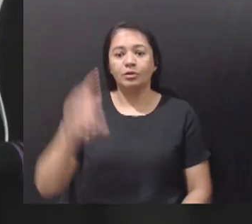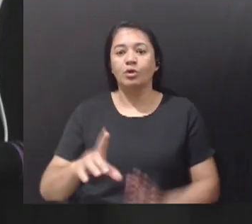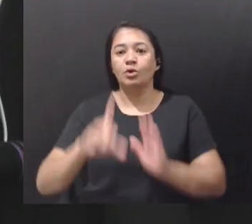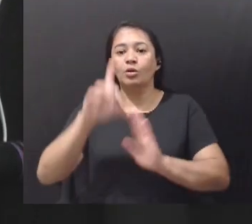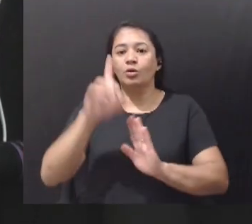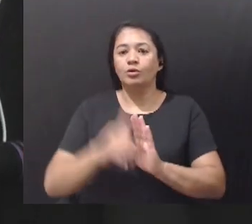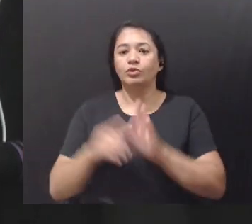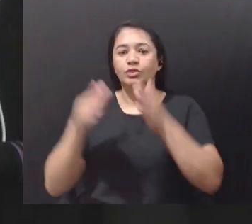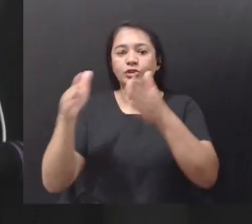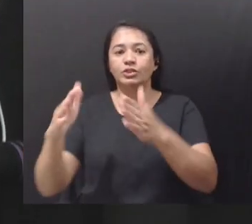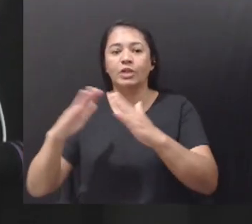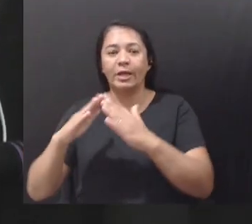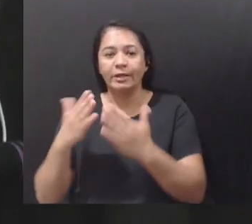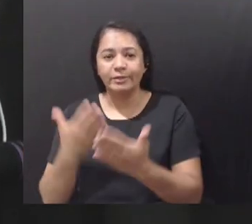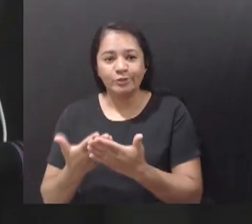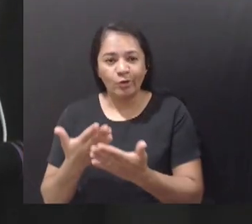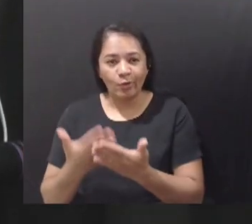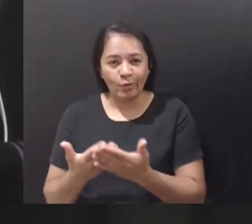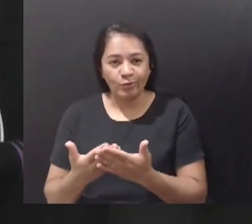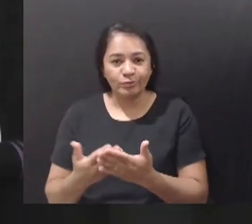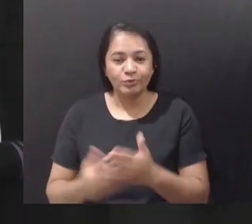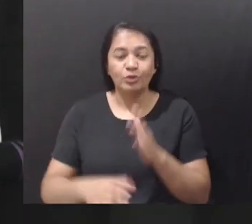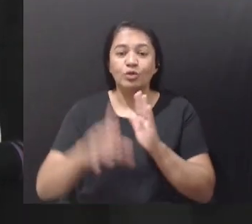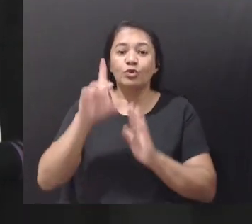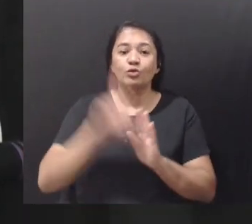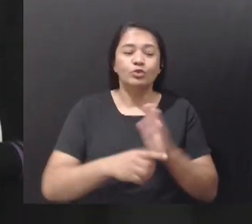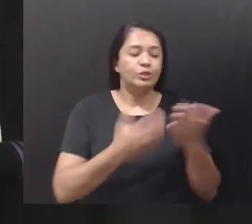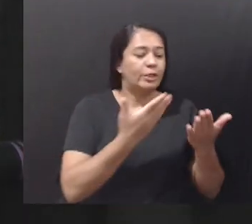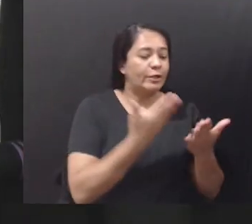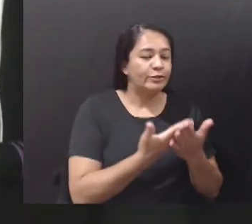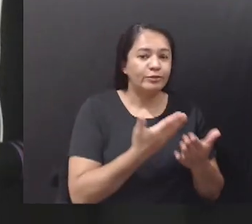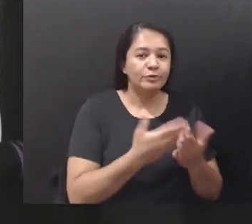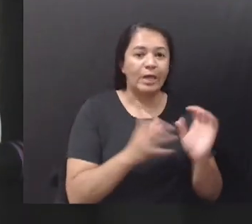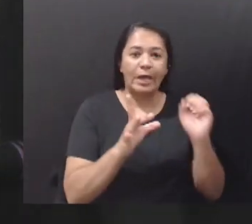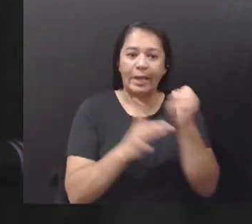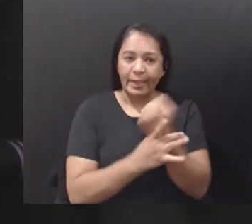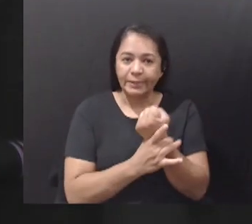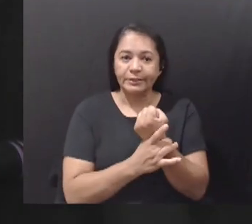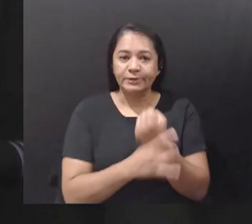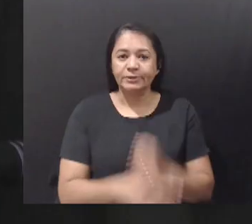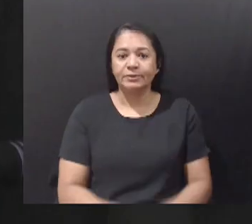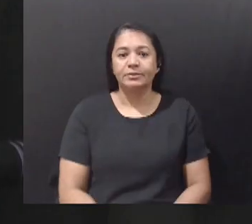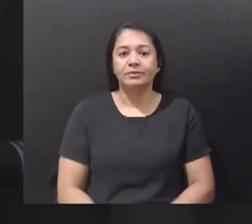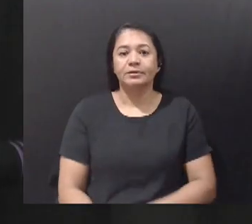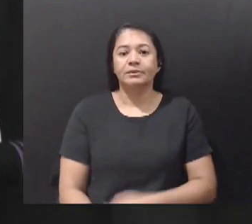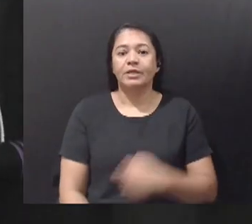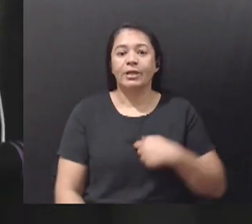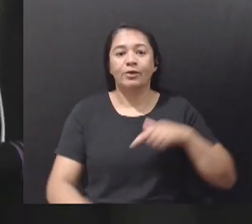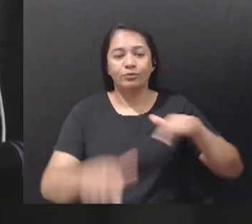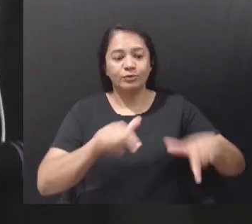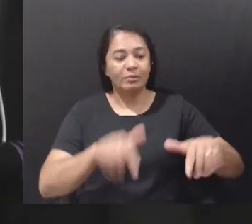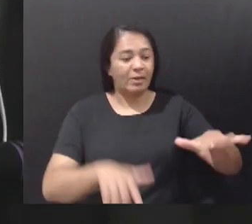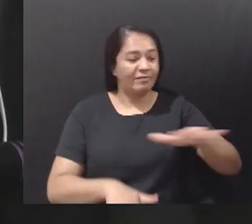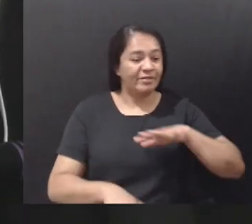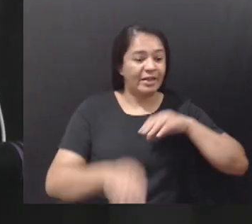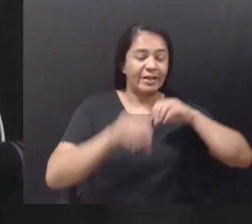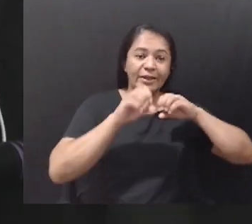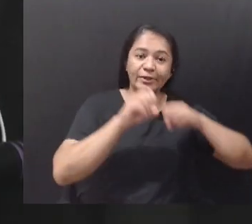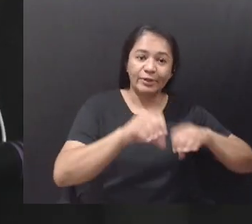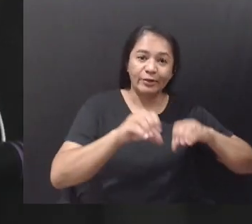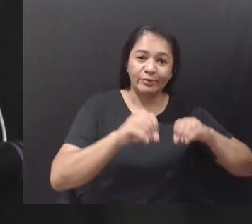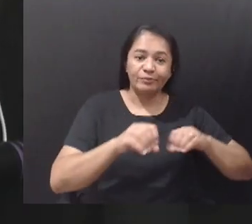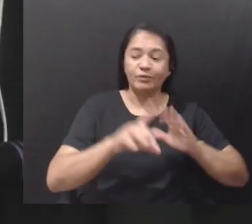escola, o direito de estudar, mas garantindo na prática. Então, eu trabalhava com a educação, né? O direito a